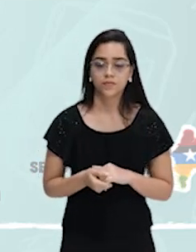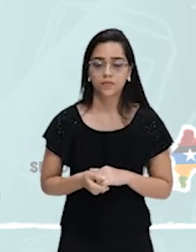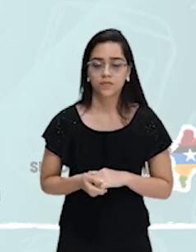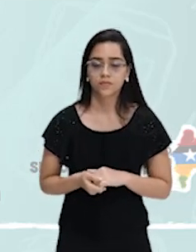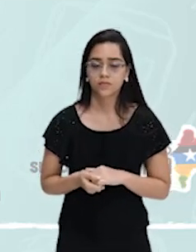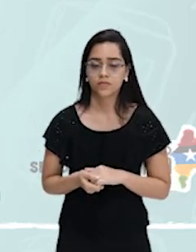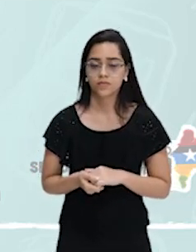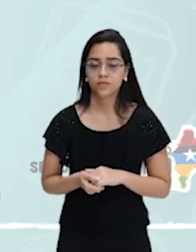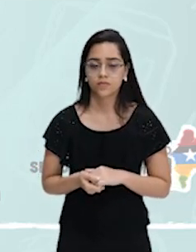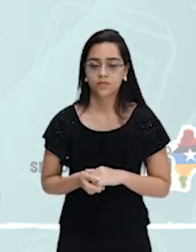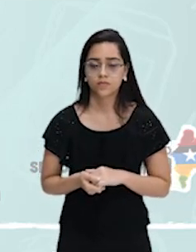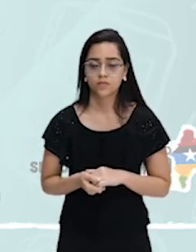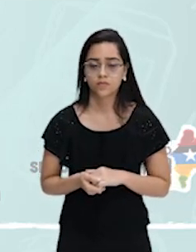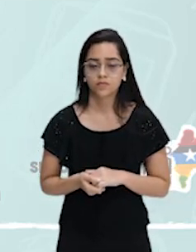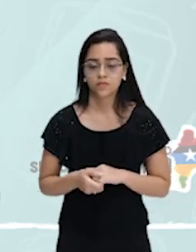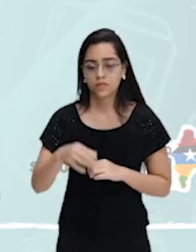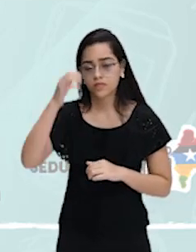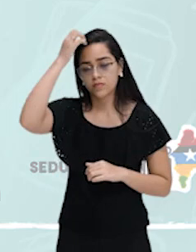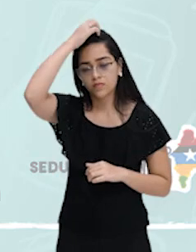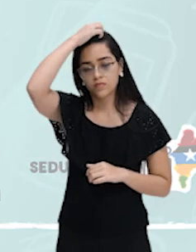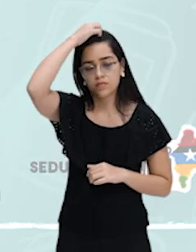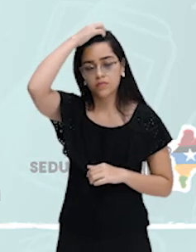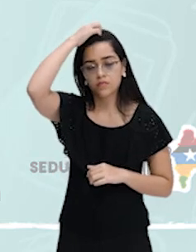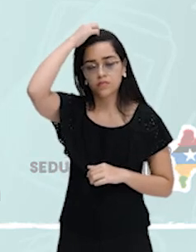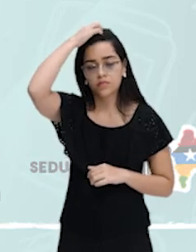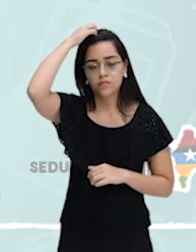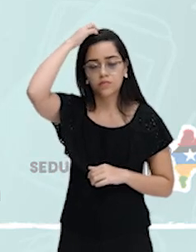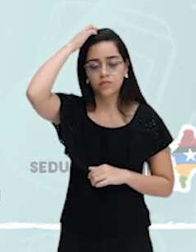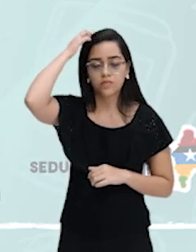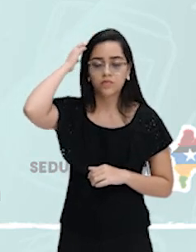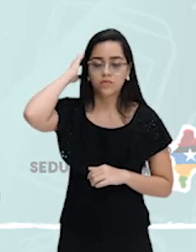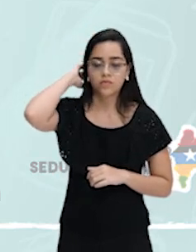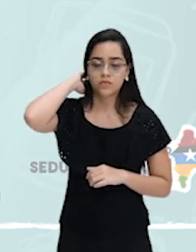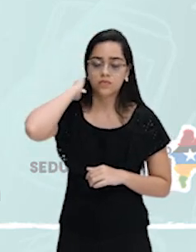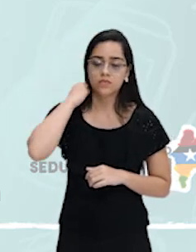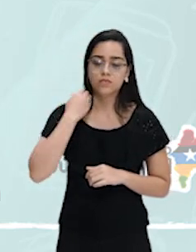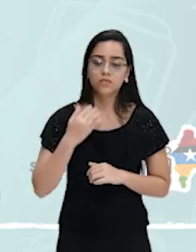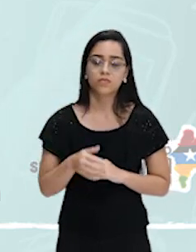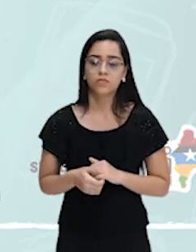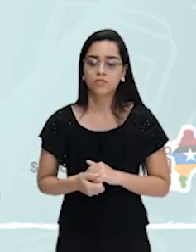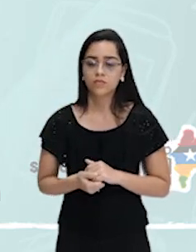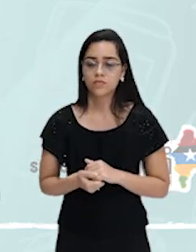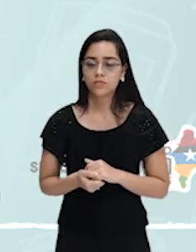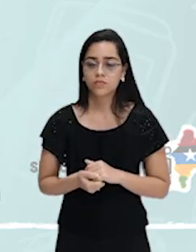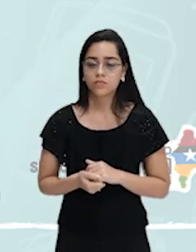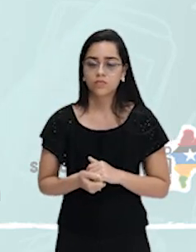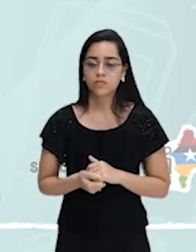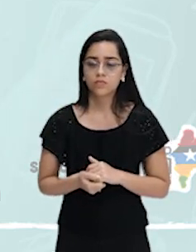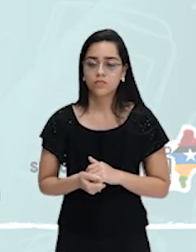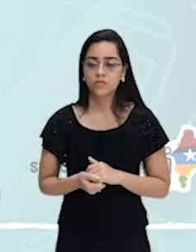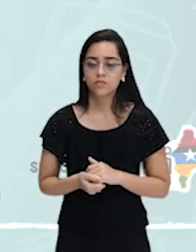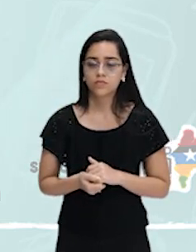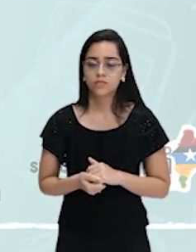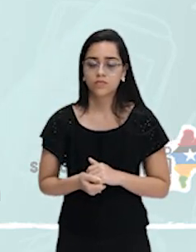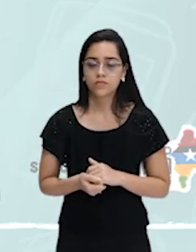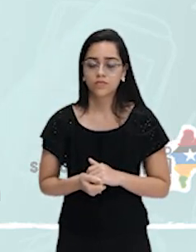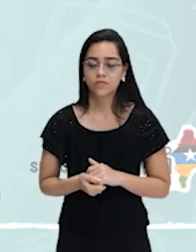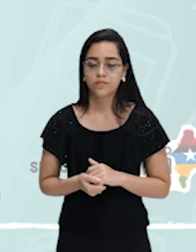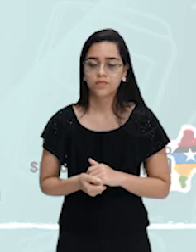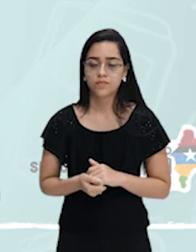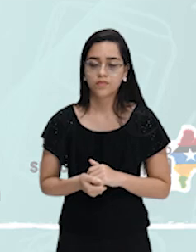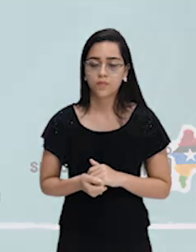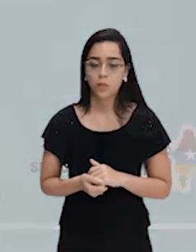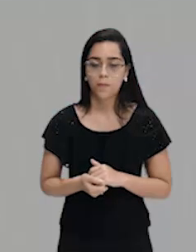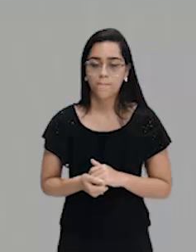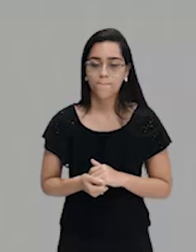no hemisfério norte, certo? Então tem lá no hemisfério norte, se a gente subir mais um pouquinho, certo? O que a gente vai perceber é como se fosse uma esfera,